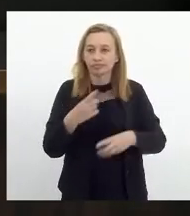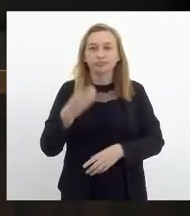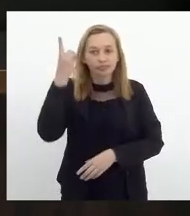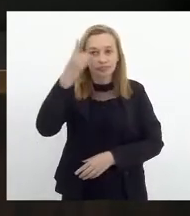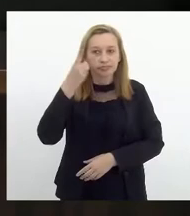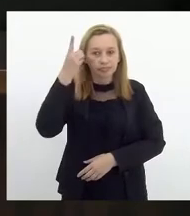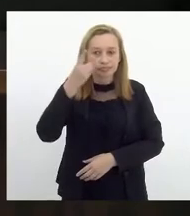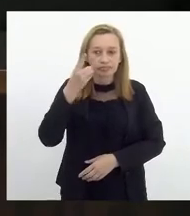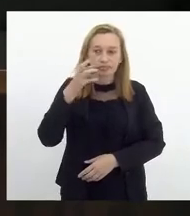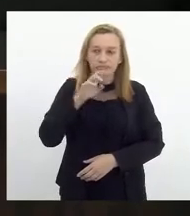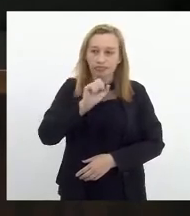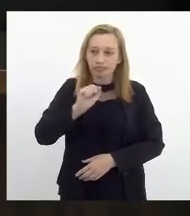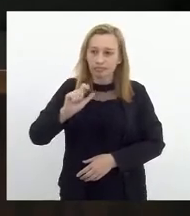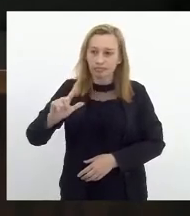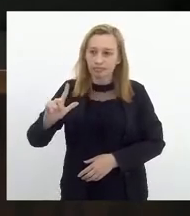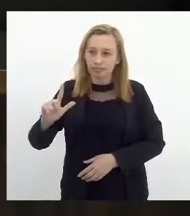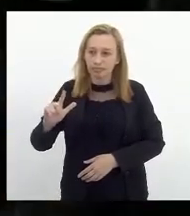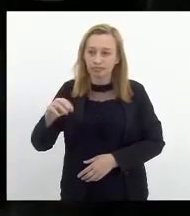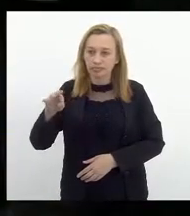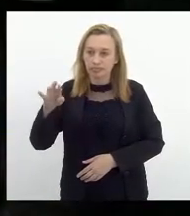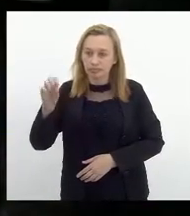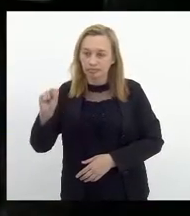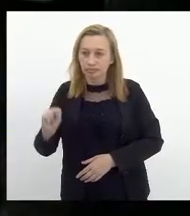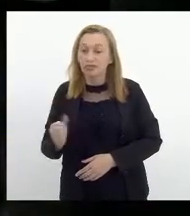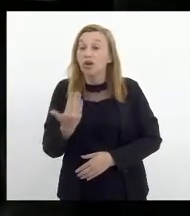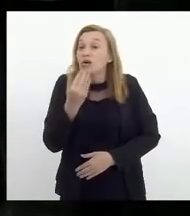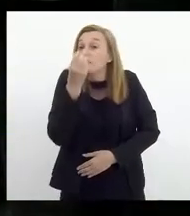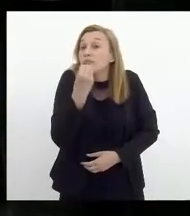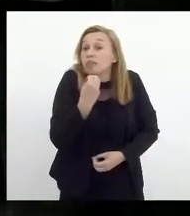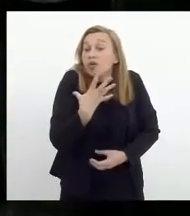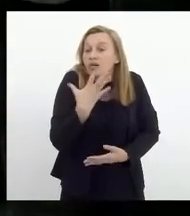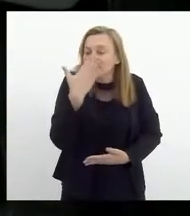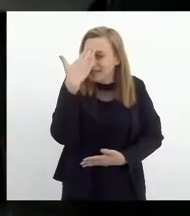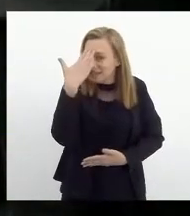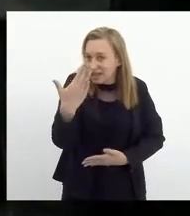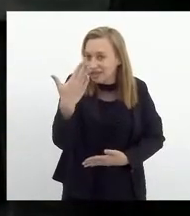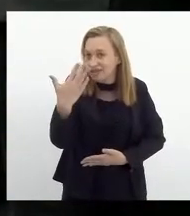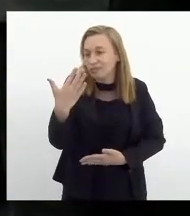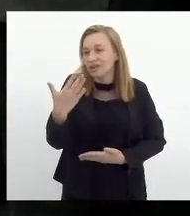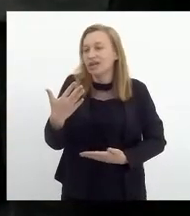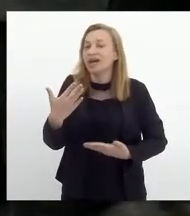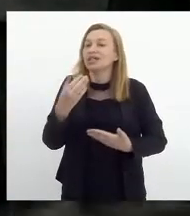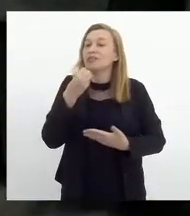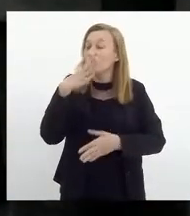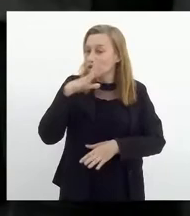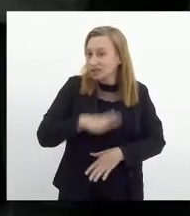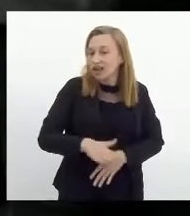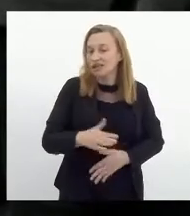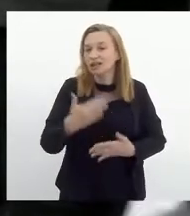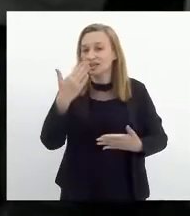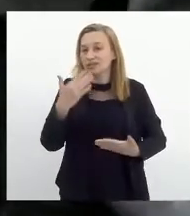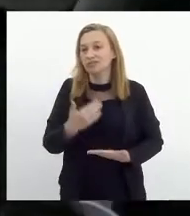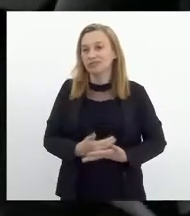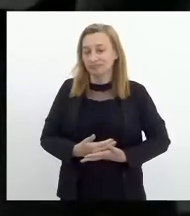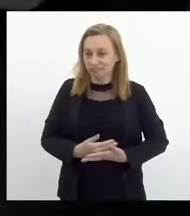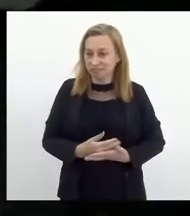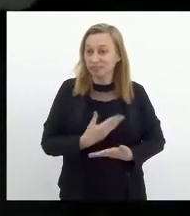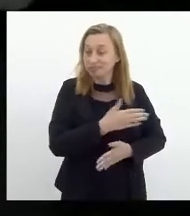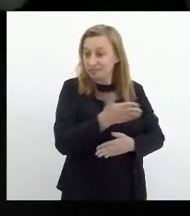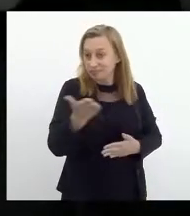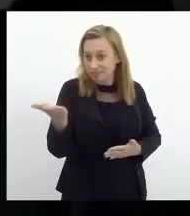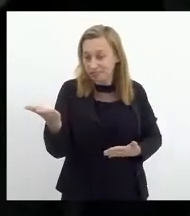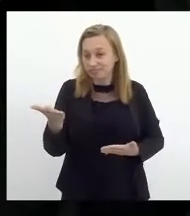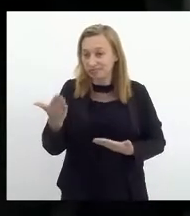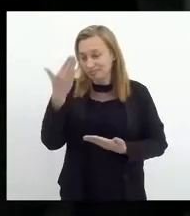Coronel Salema. Bem, presidente, boa tarde. Agradecer ao entendimento aqui dos companheiros aqui da casa, principalmente